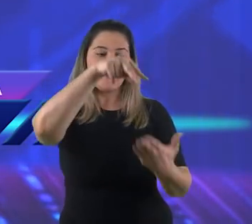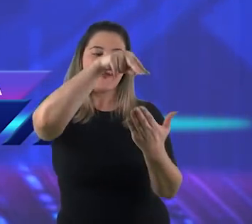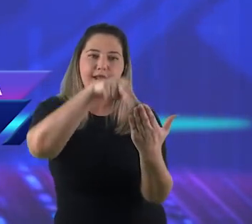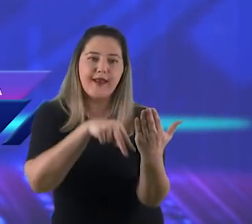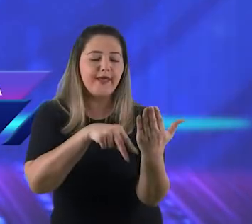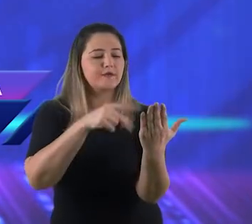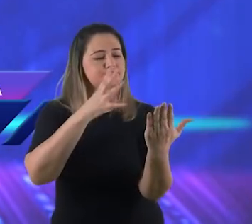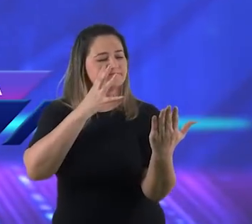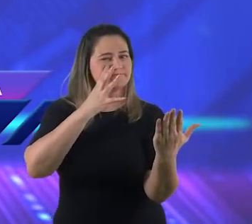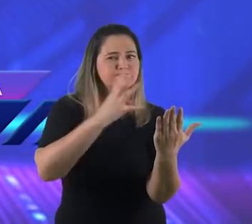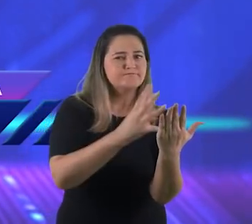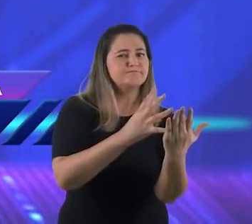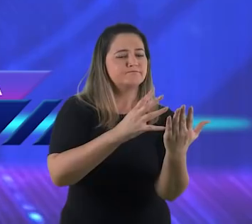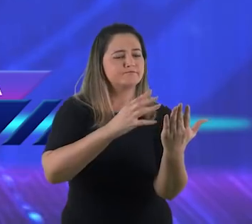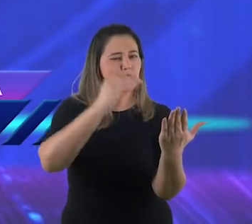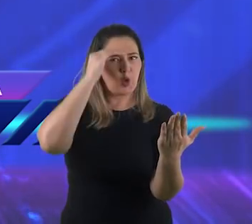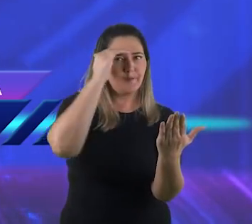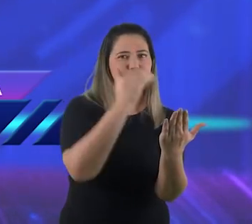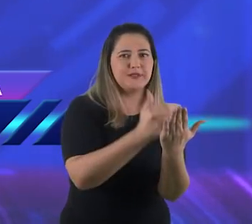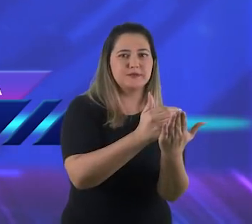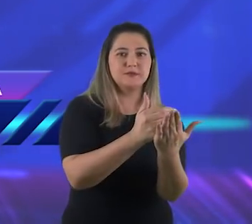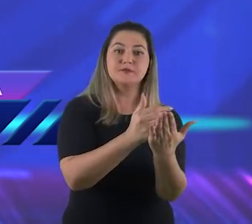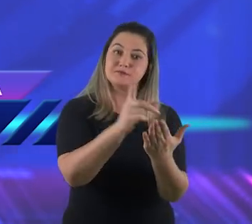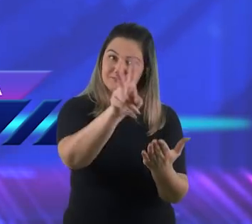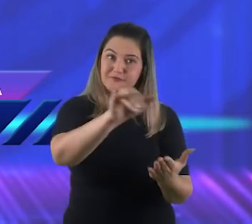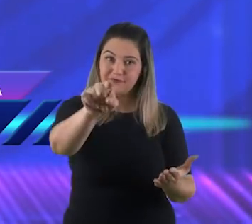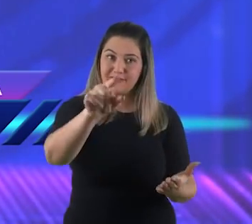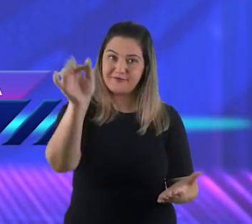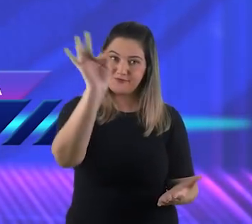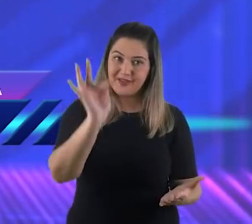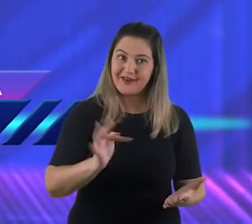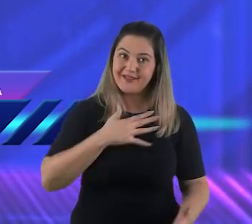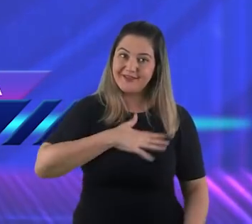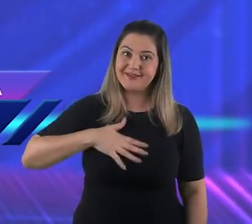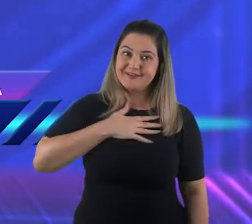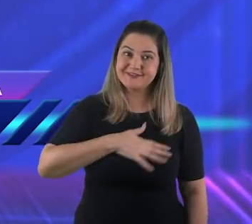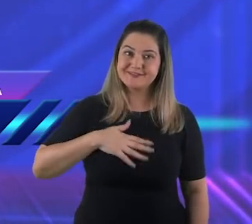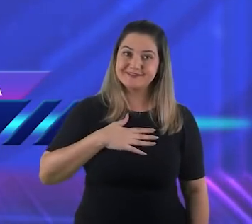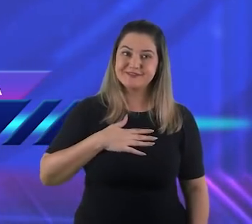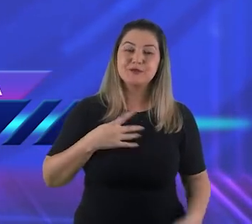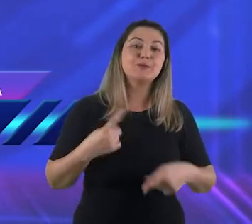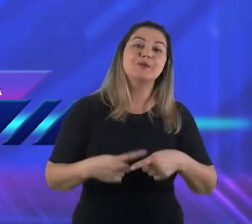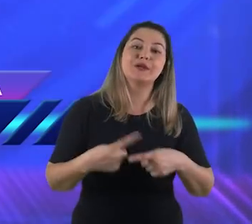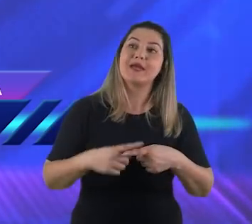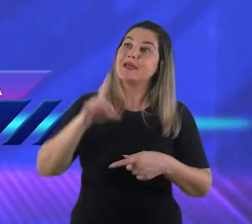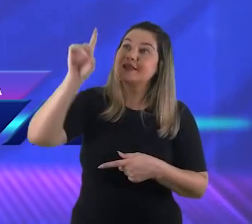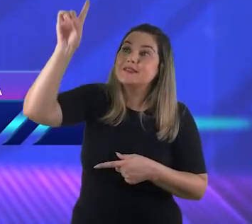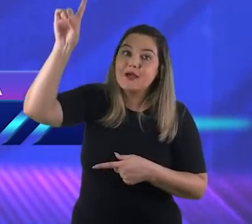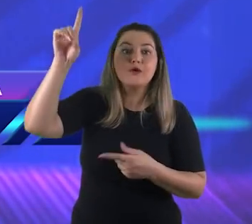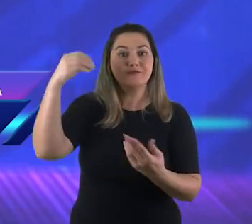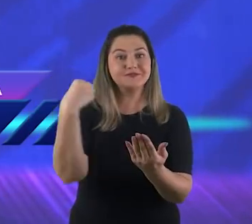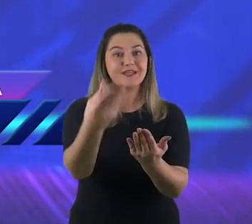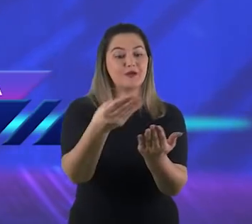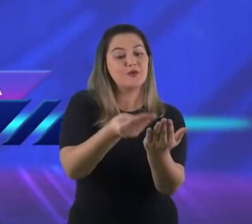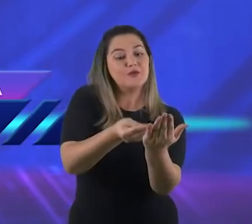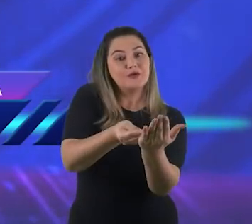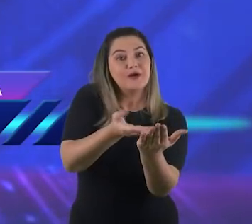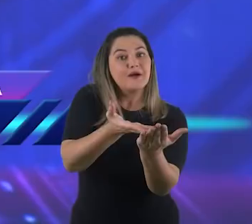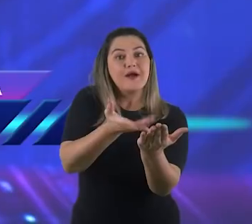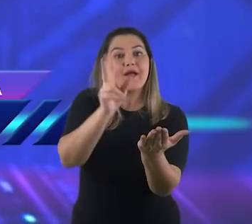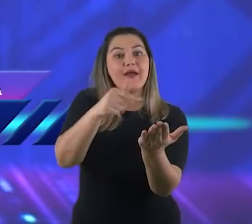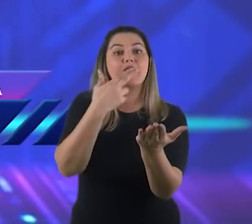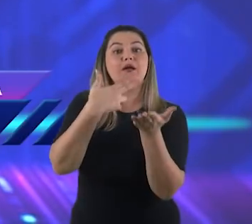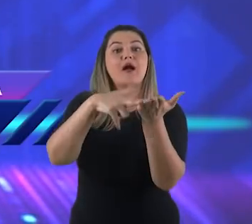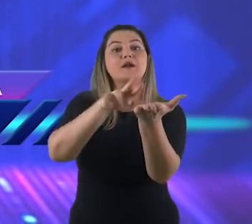ler, ouvir e guardar, você vai ser feliz. Porque Deus está por trás desse conteúdo. Ele te ama, ele enviou essa